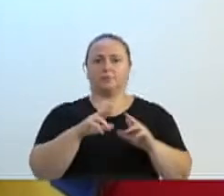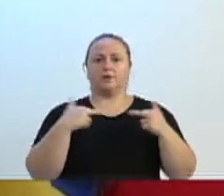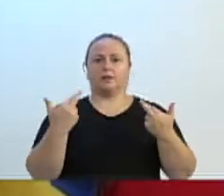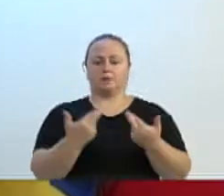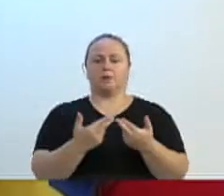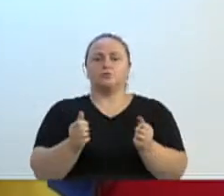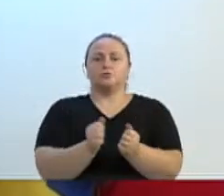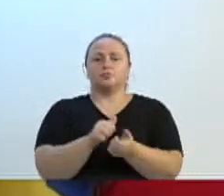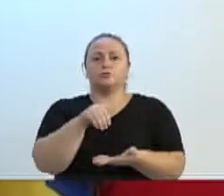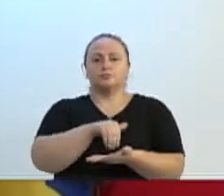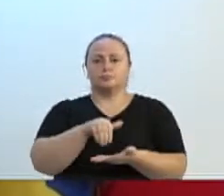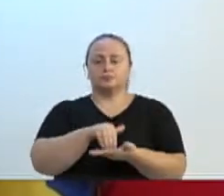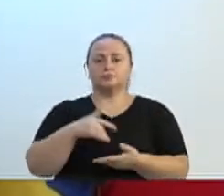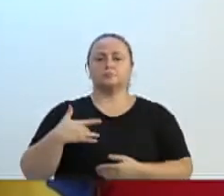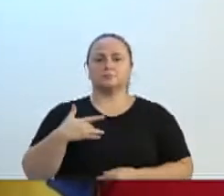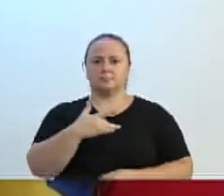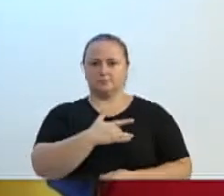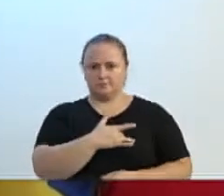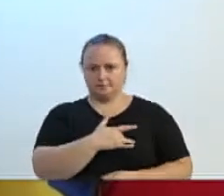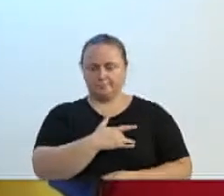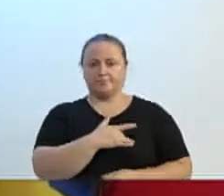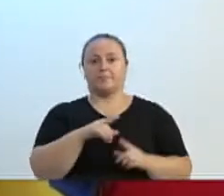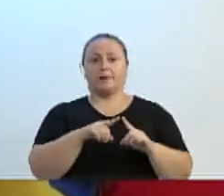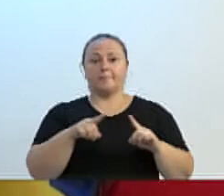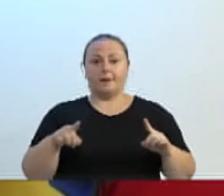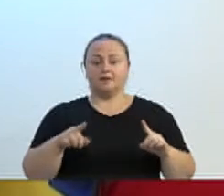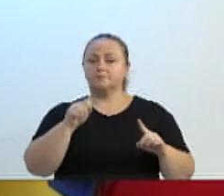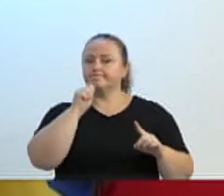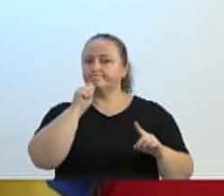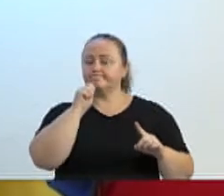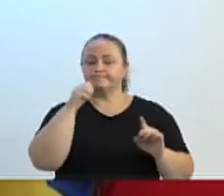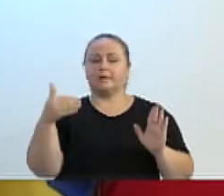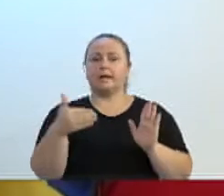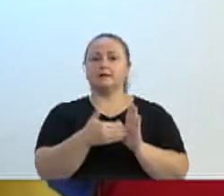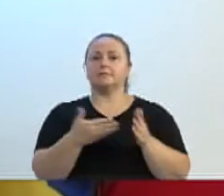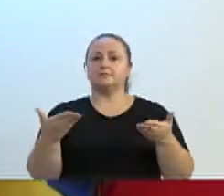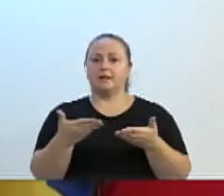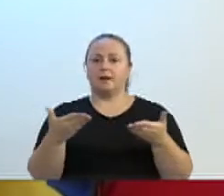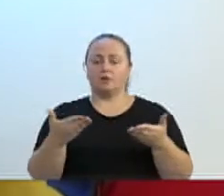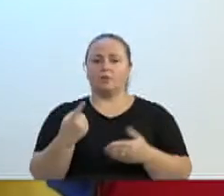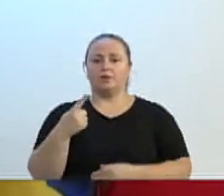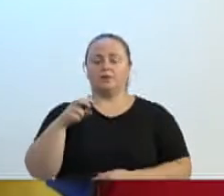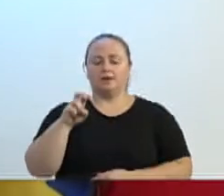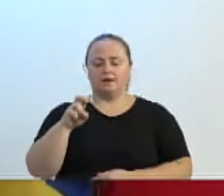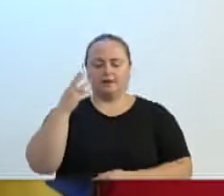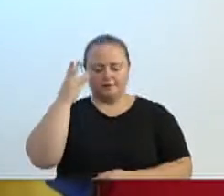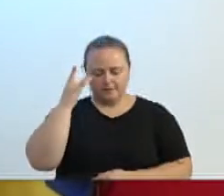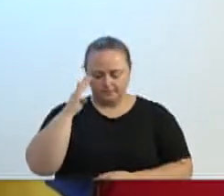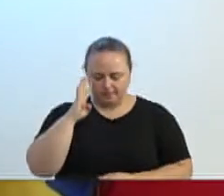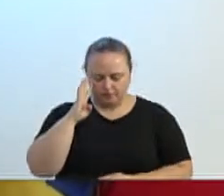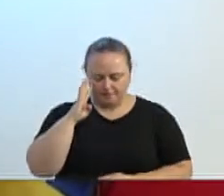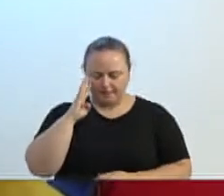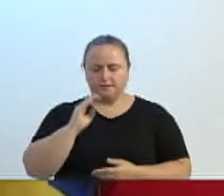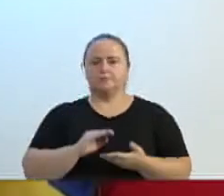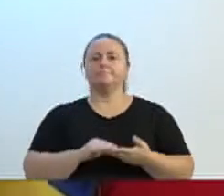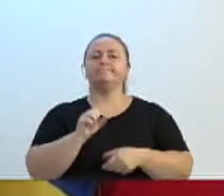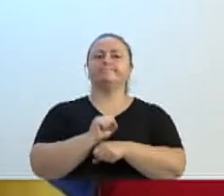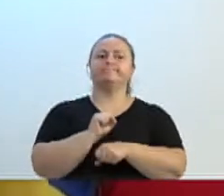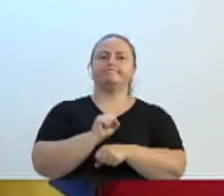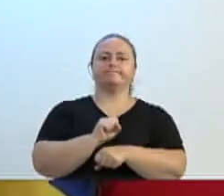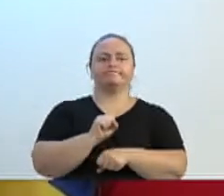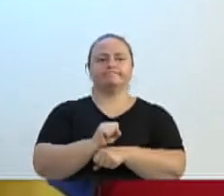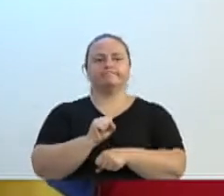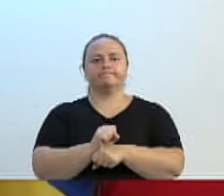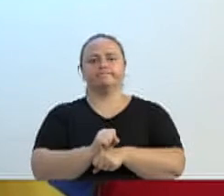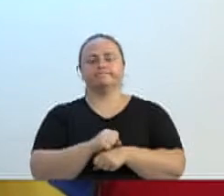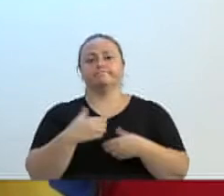secretário de Saúde e o mesmo ainda não atendeu há mais de 15 dias e nós queríamos dialogar sobre isso, porque nós